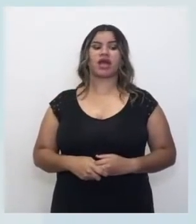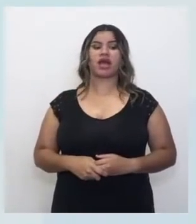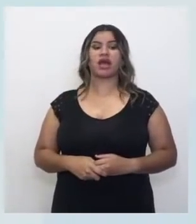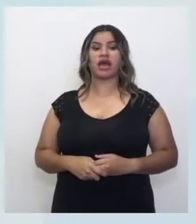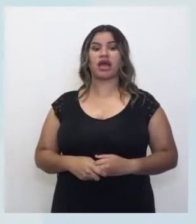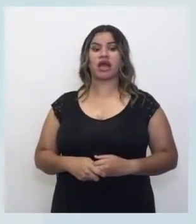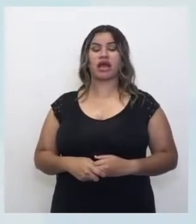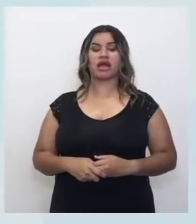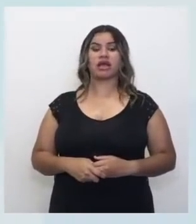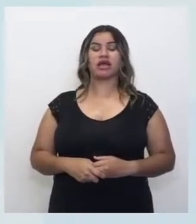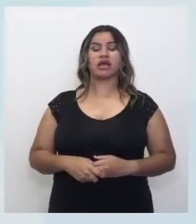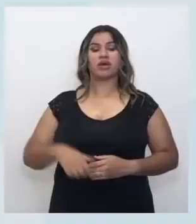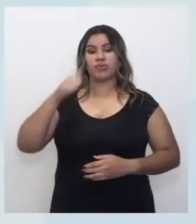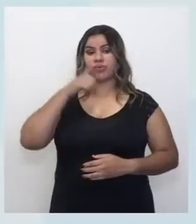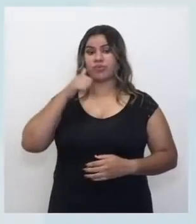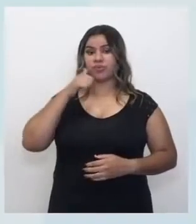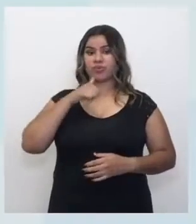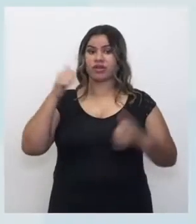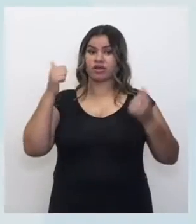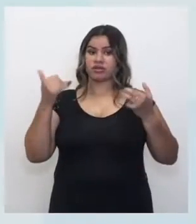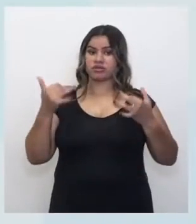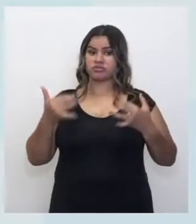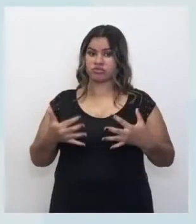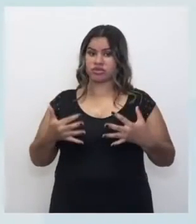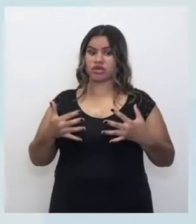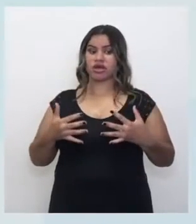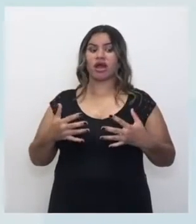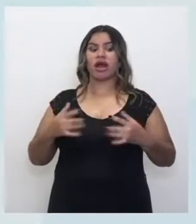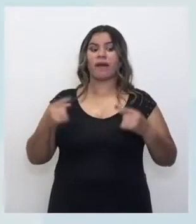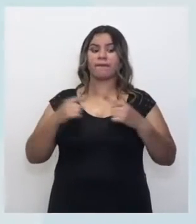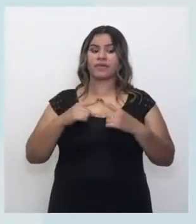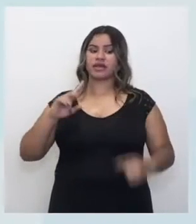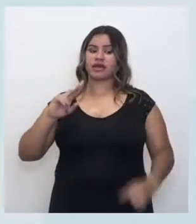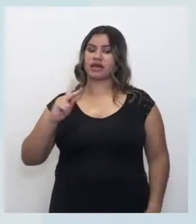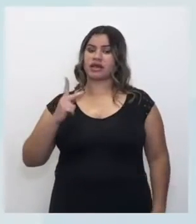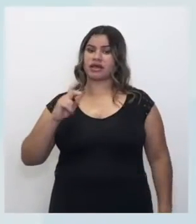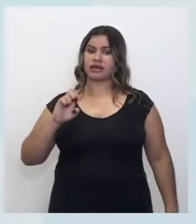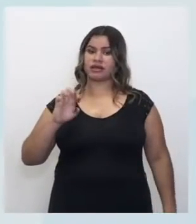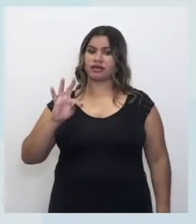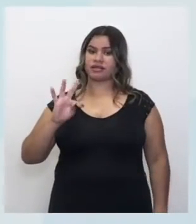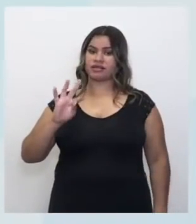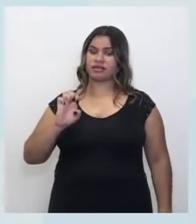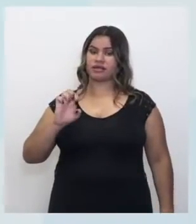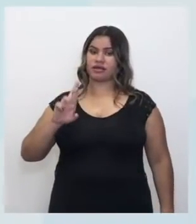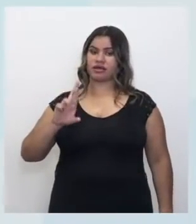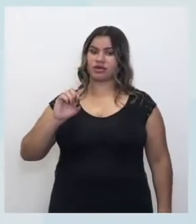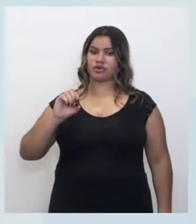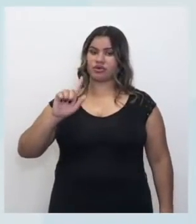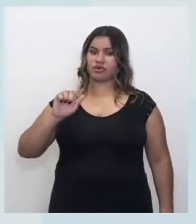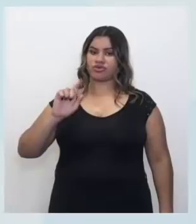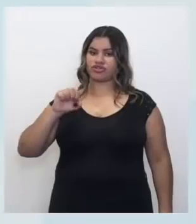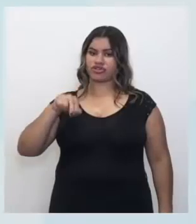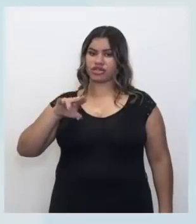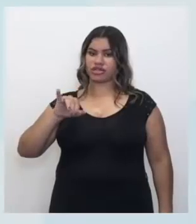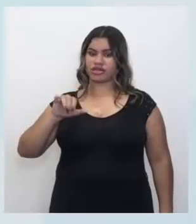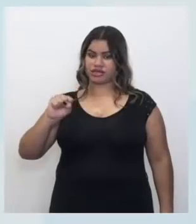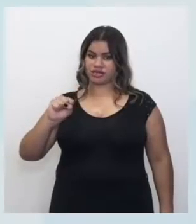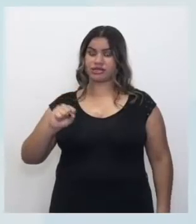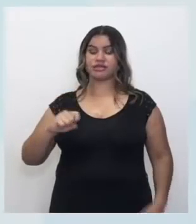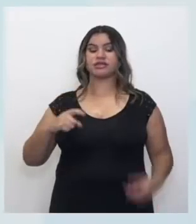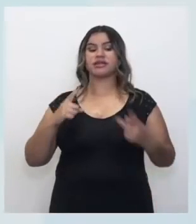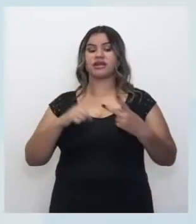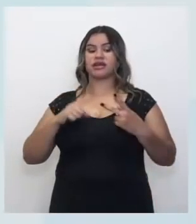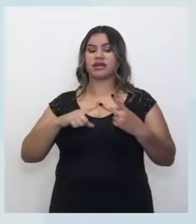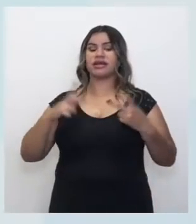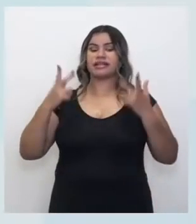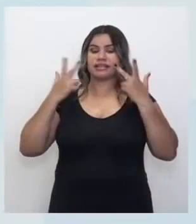consideradas pela Heller como heterogêneas e naturais. Não naturais nesse sentido, né? De